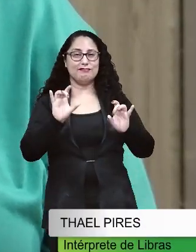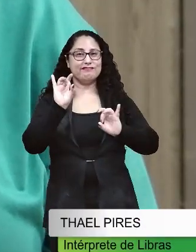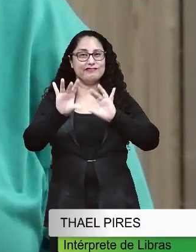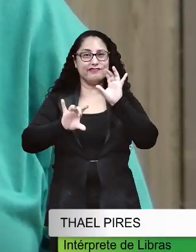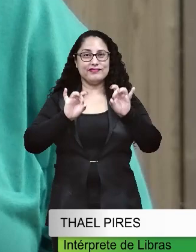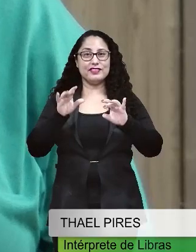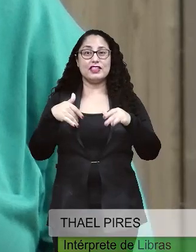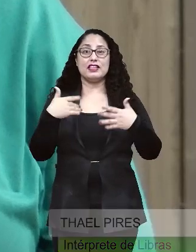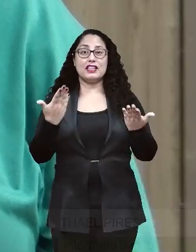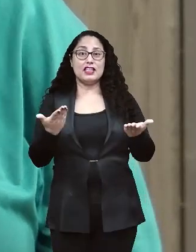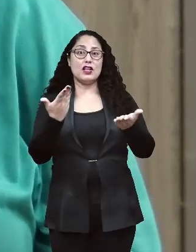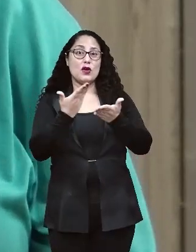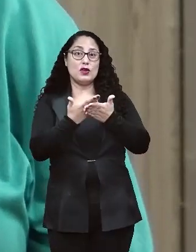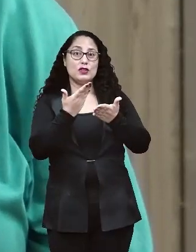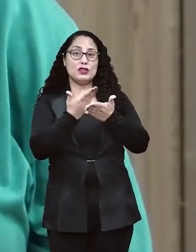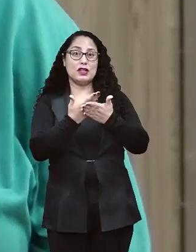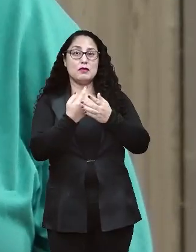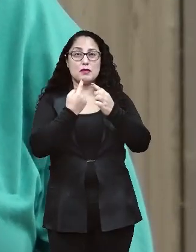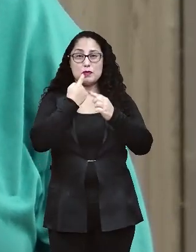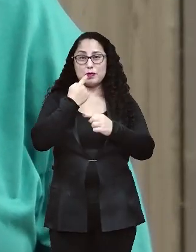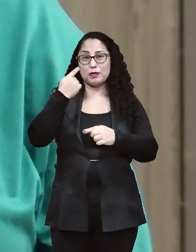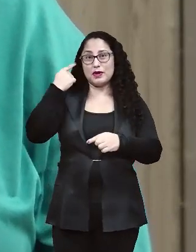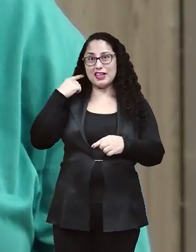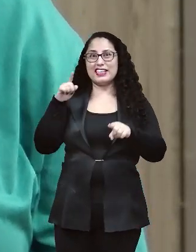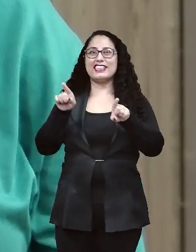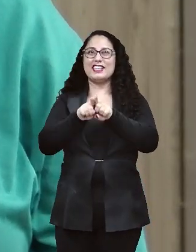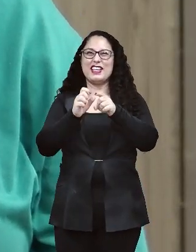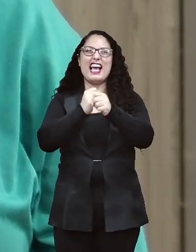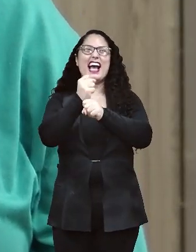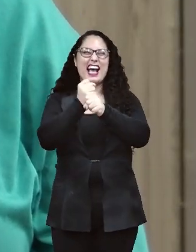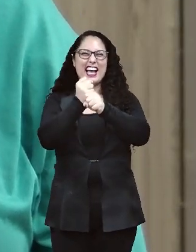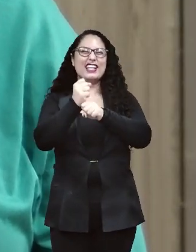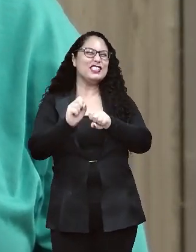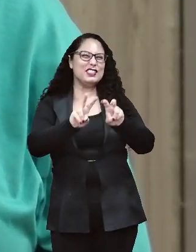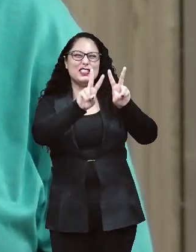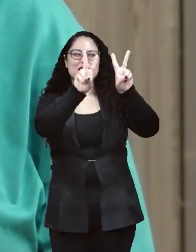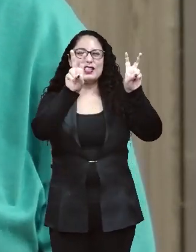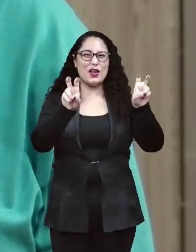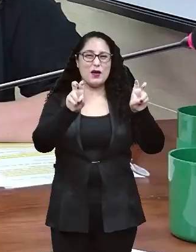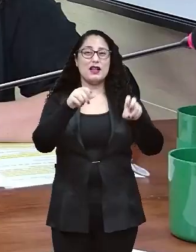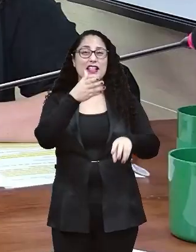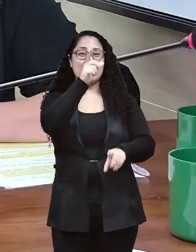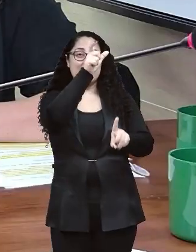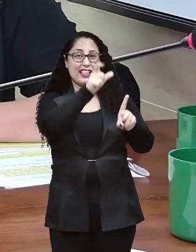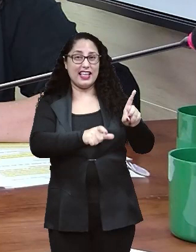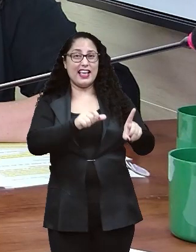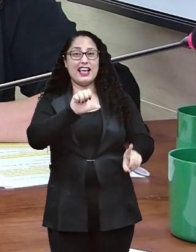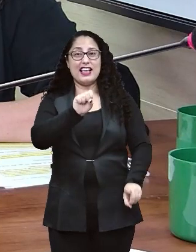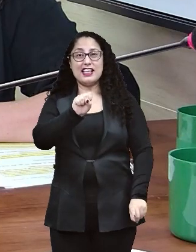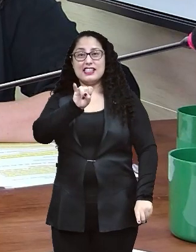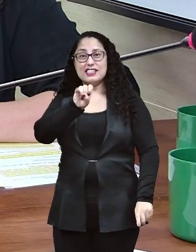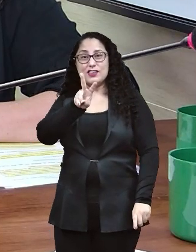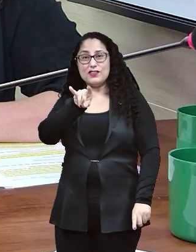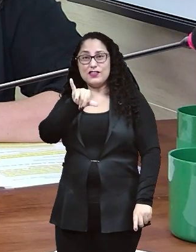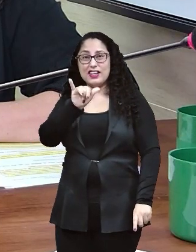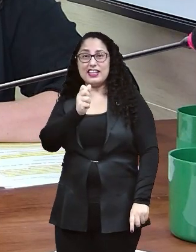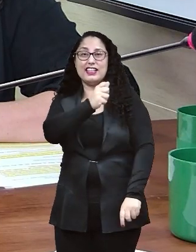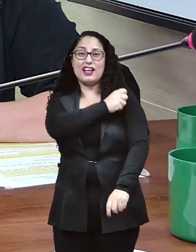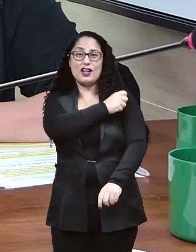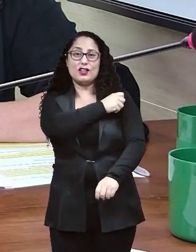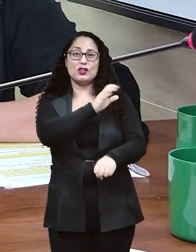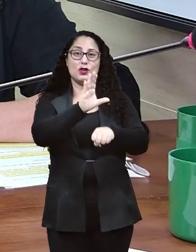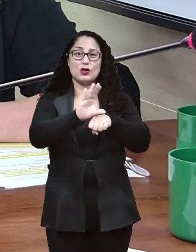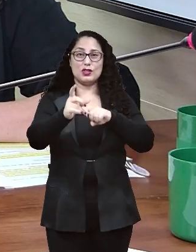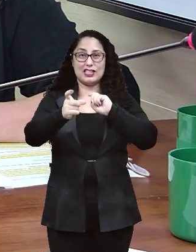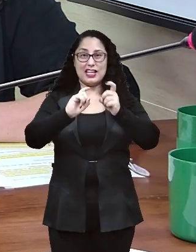que estão estudando há pouco tempo e há muito tempo sobre esse assunto. Temos a Silvana, que é estudante do curso